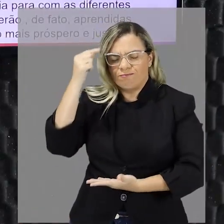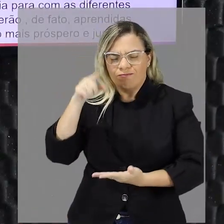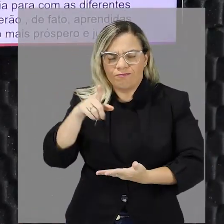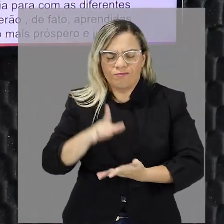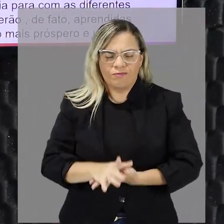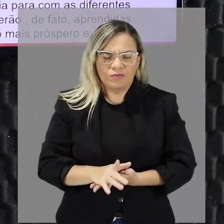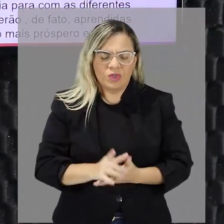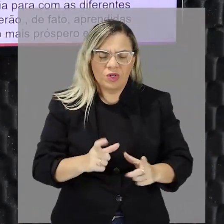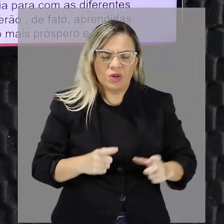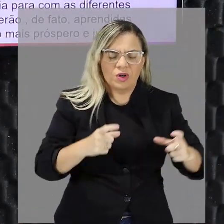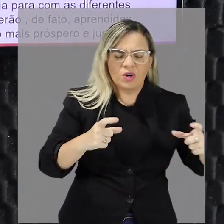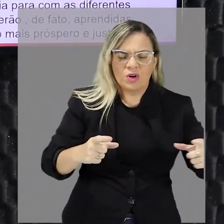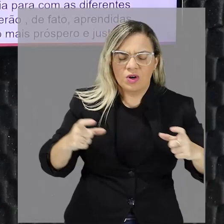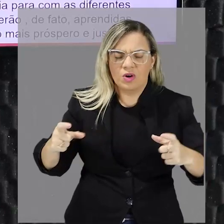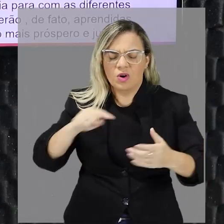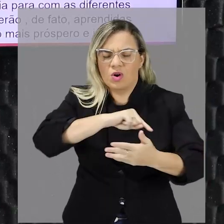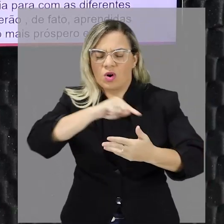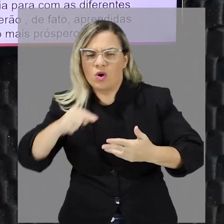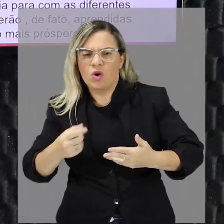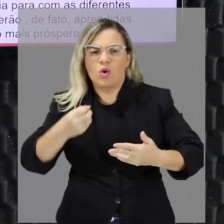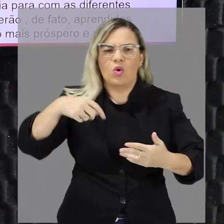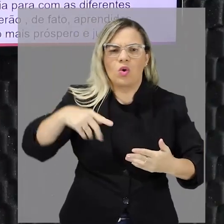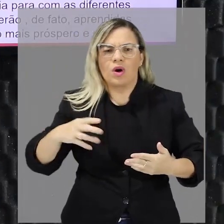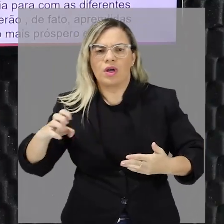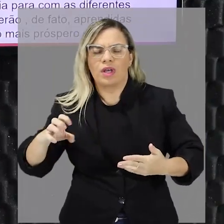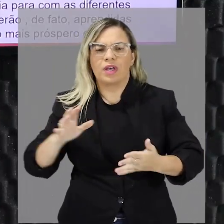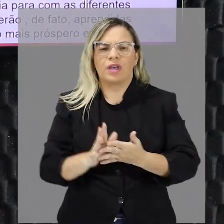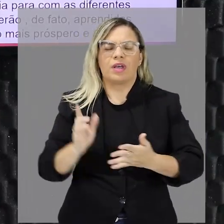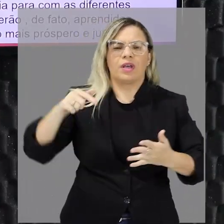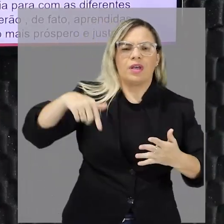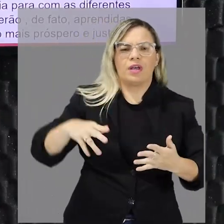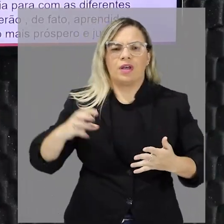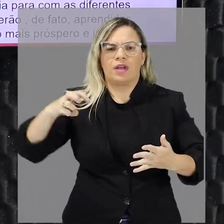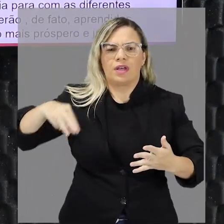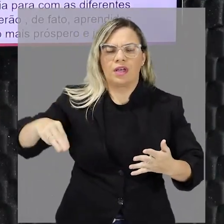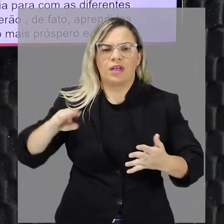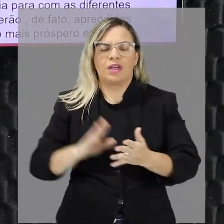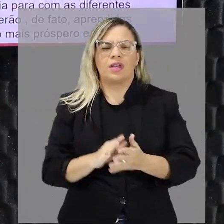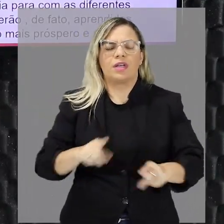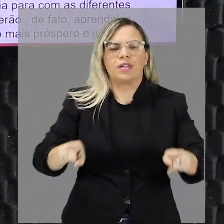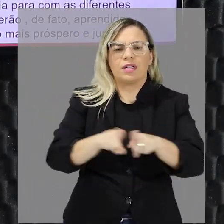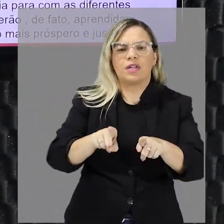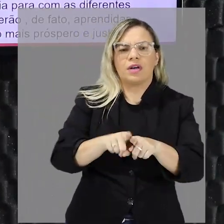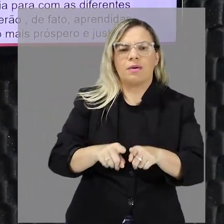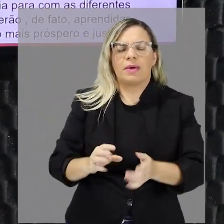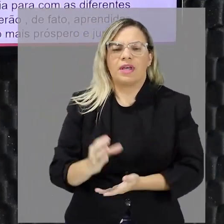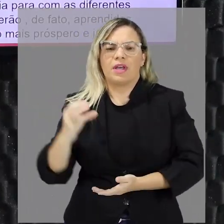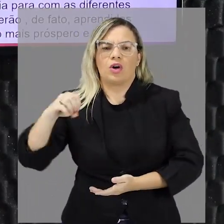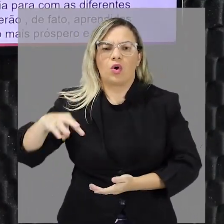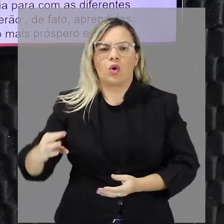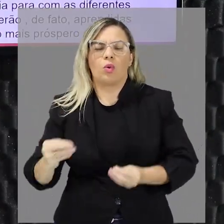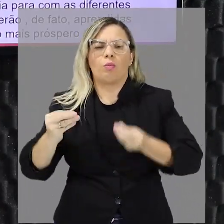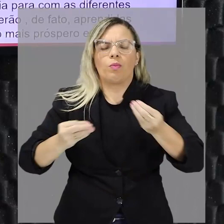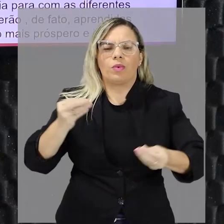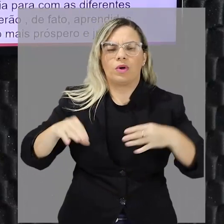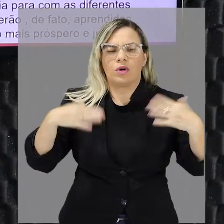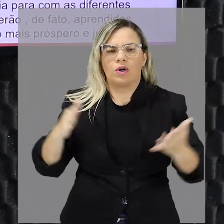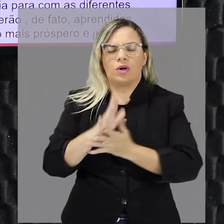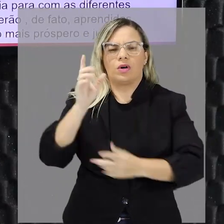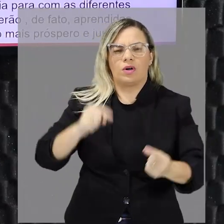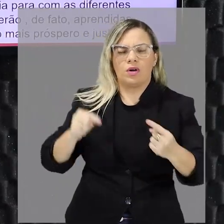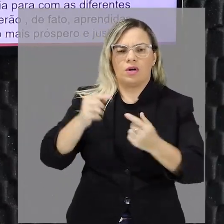né? O que, quem e como. Então ele fala aqui, né, que são ações interventivas com o intuito